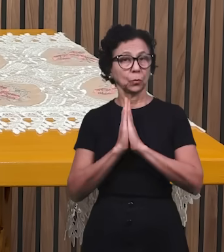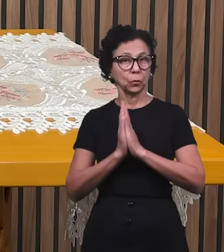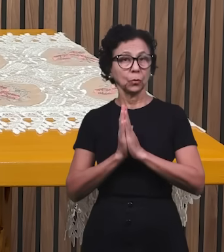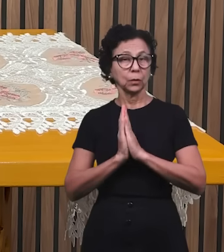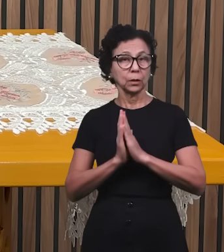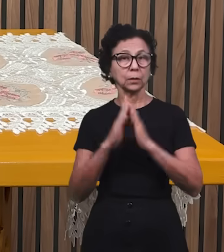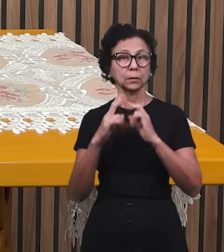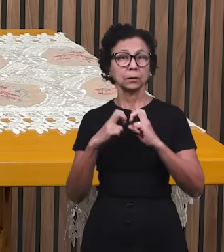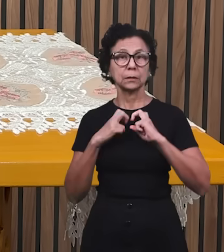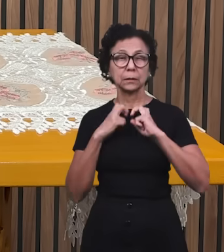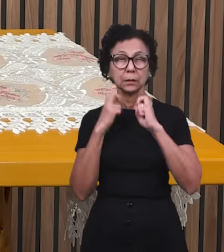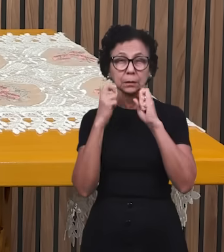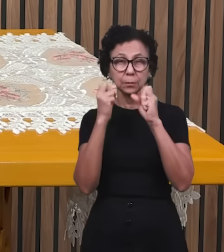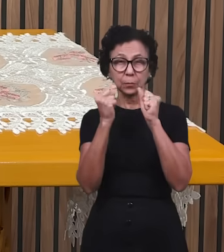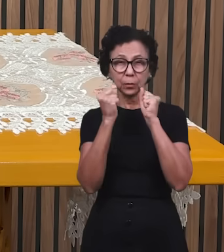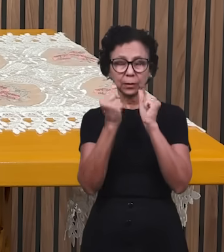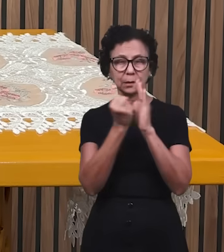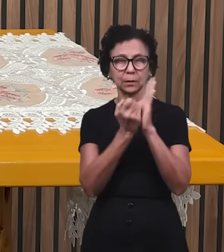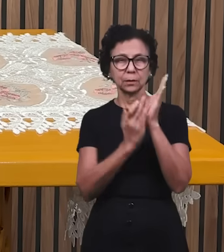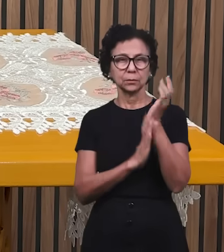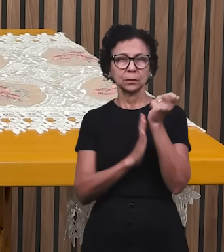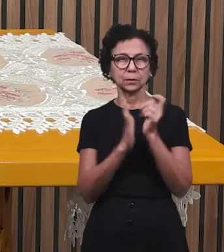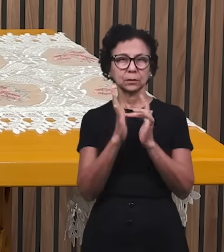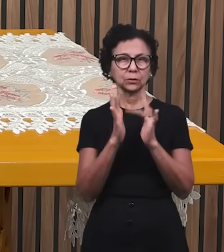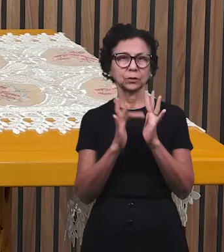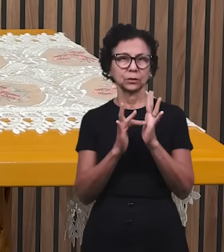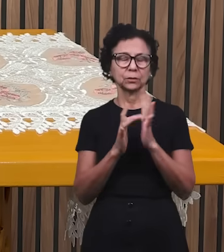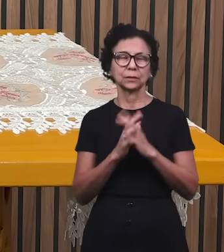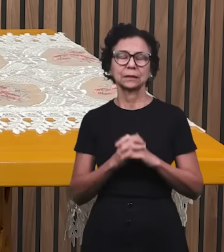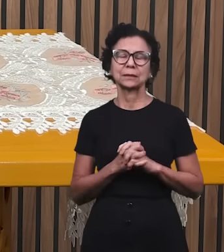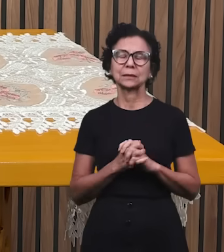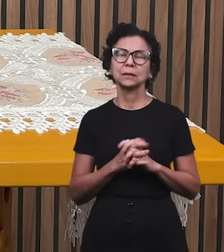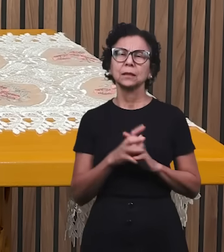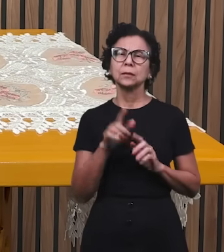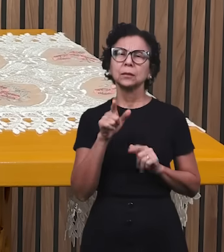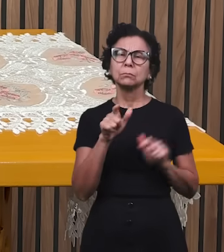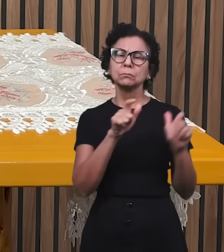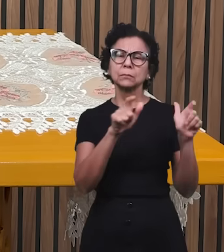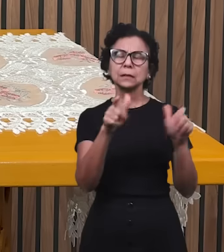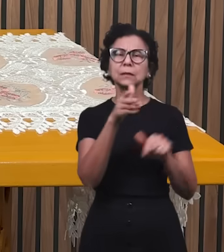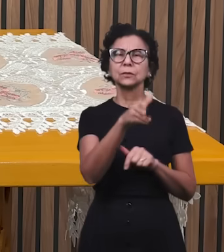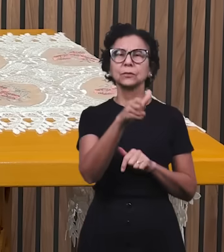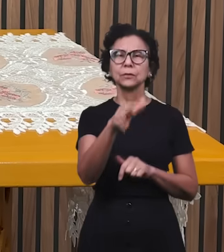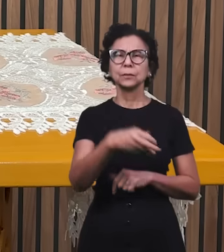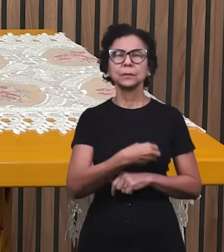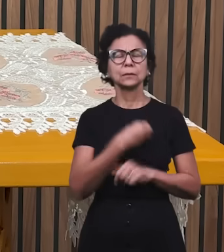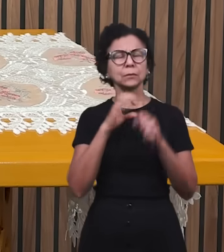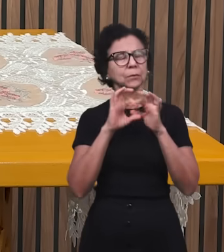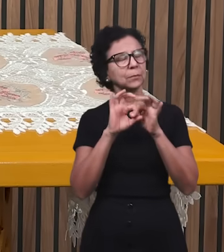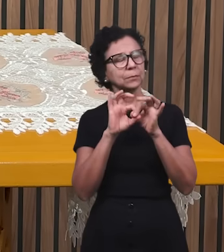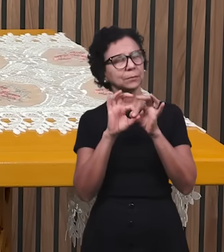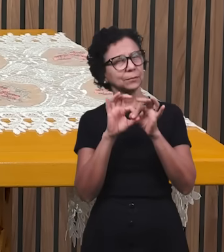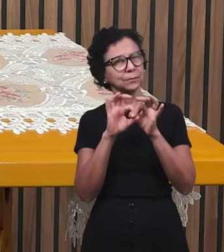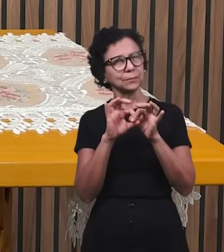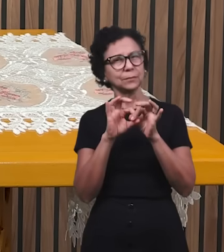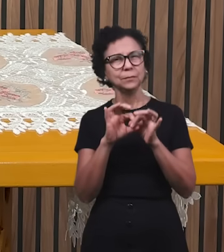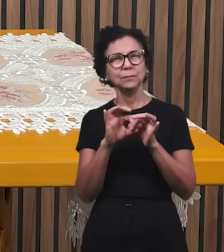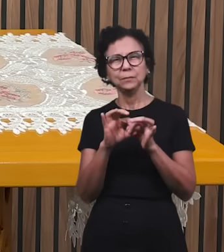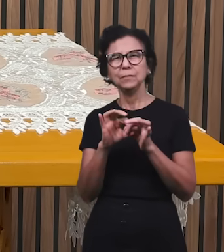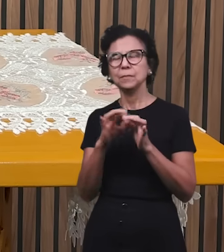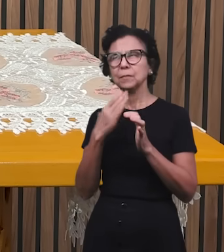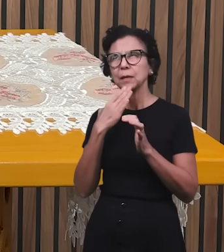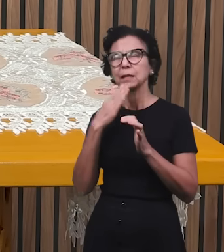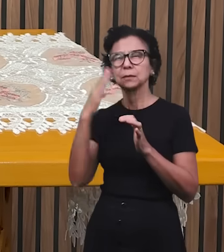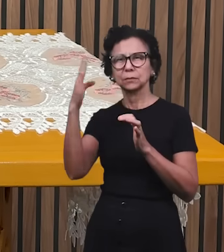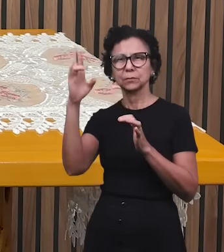vamos clamar pelo poder do sangue de Jesus. Onde você estiver, feche os seus olhos, busque comunhão